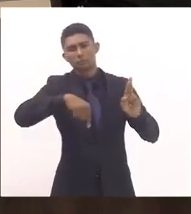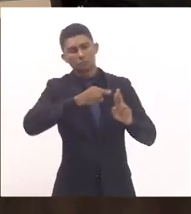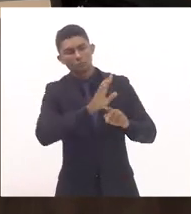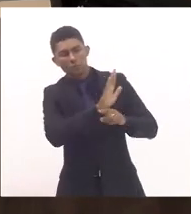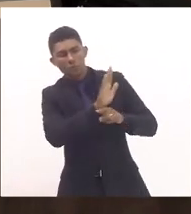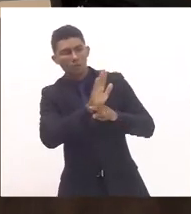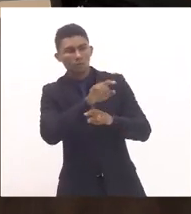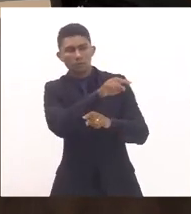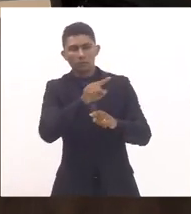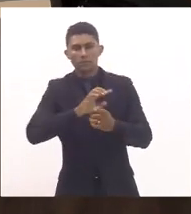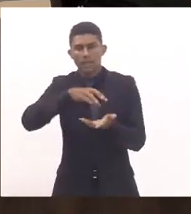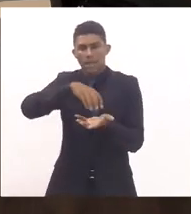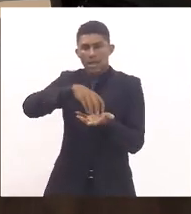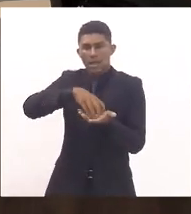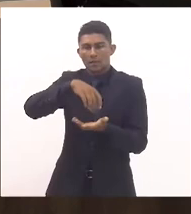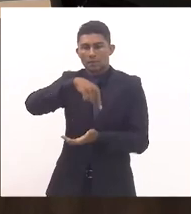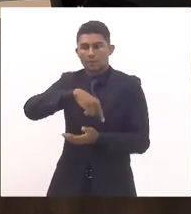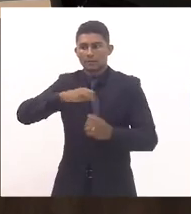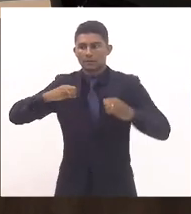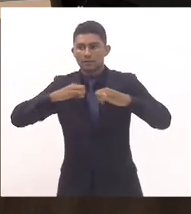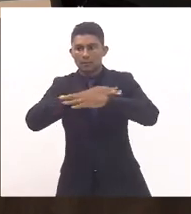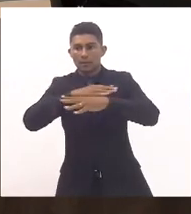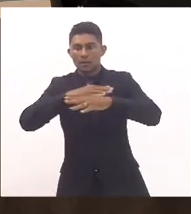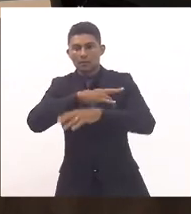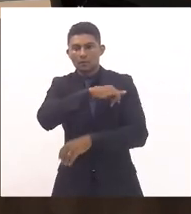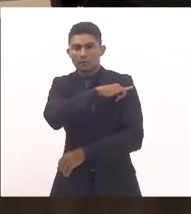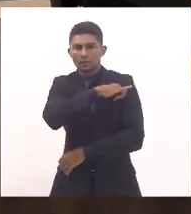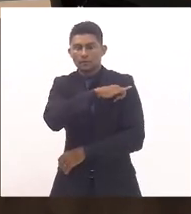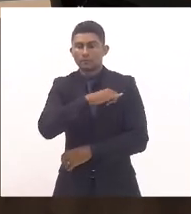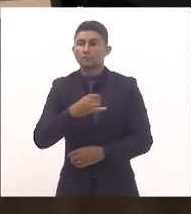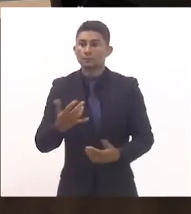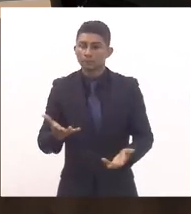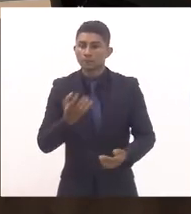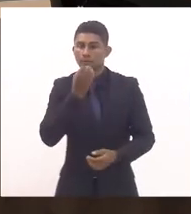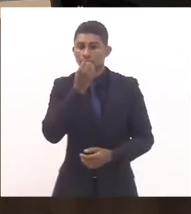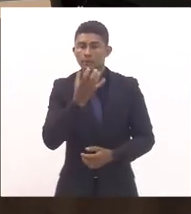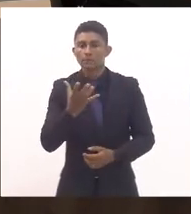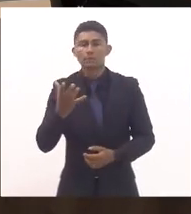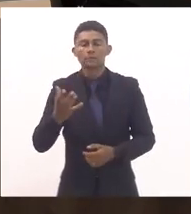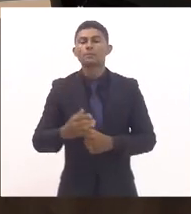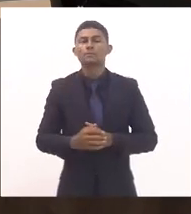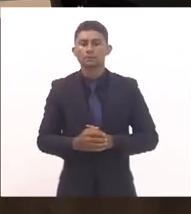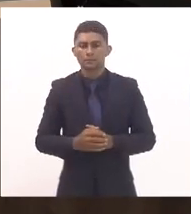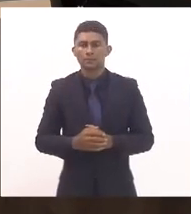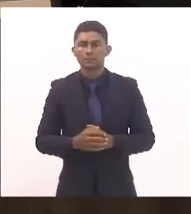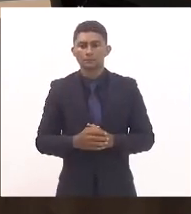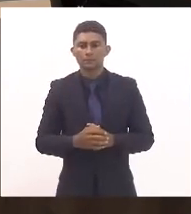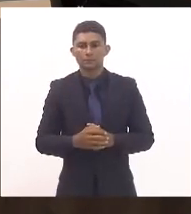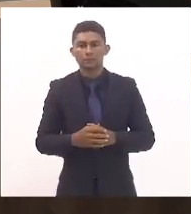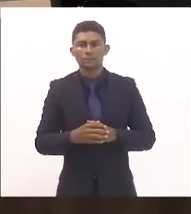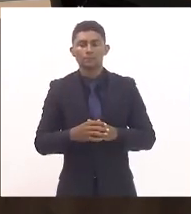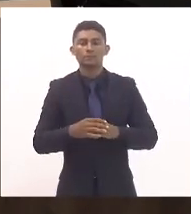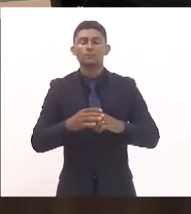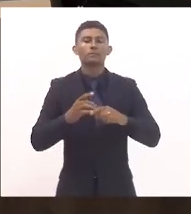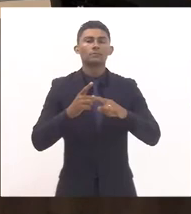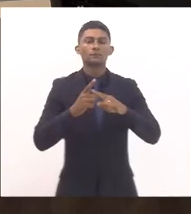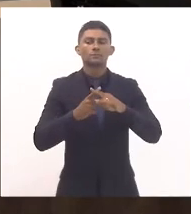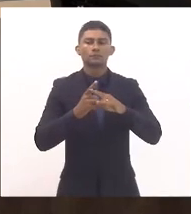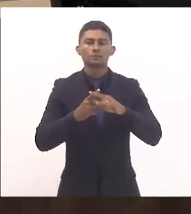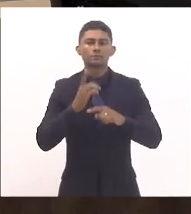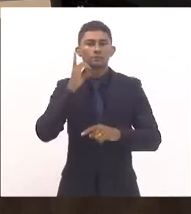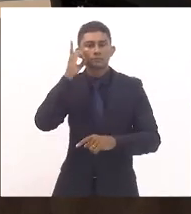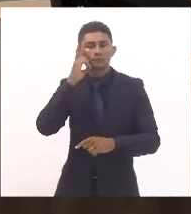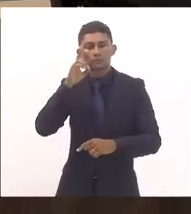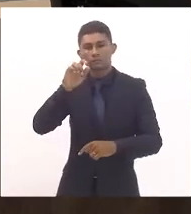do centro da cidade é muito maior que a má vontade que o